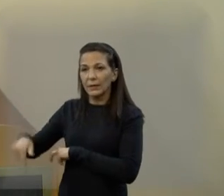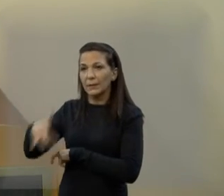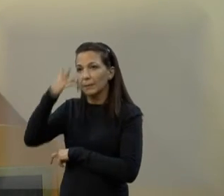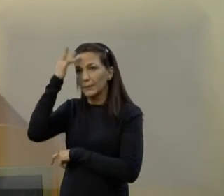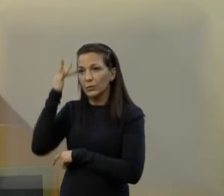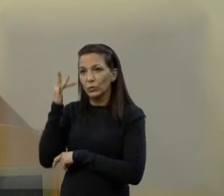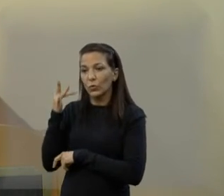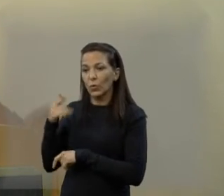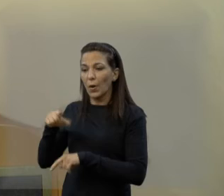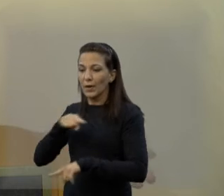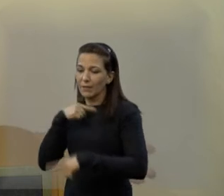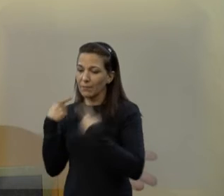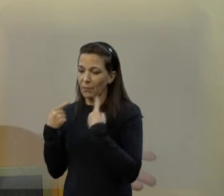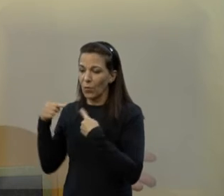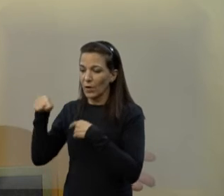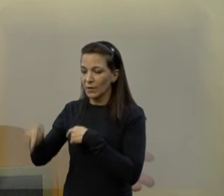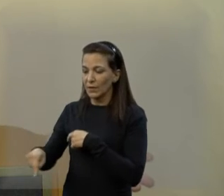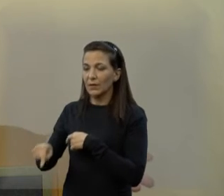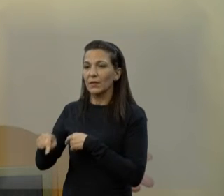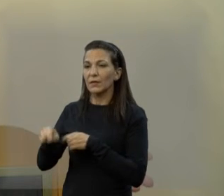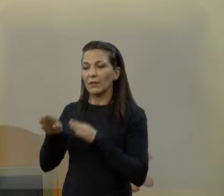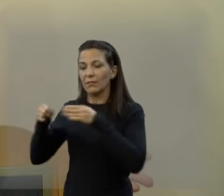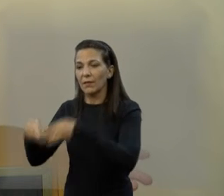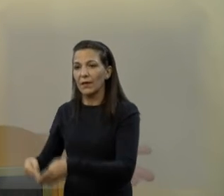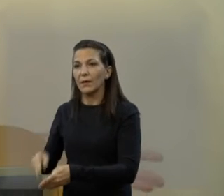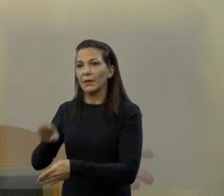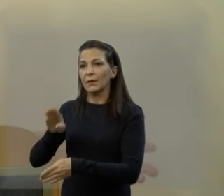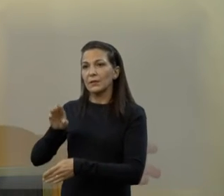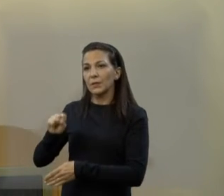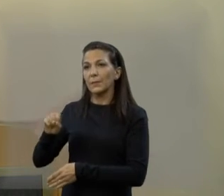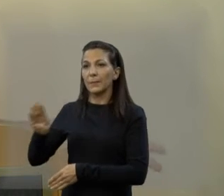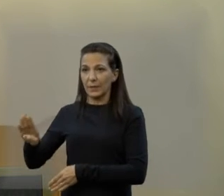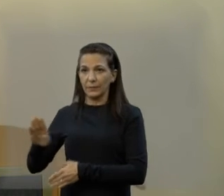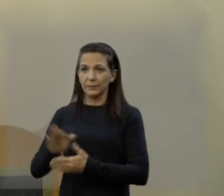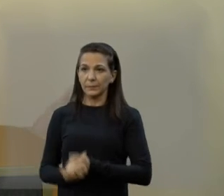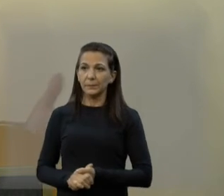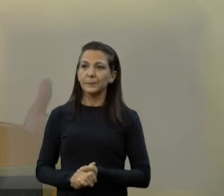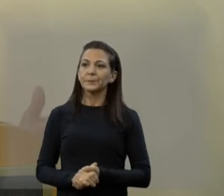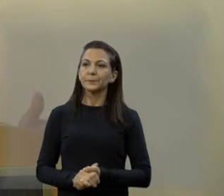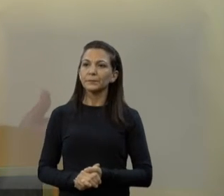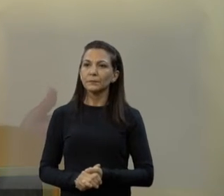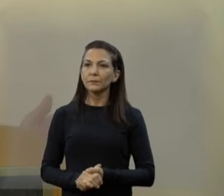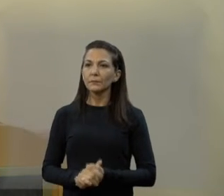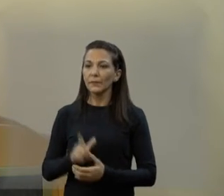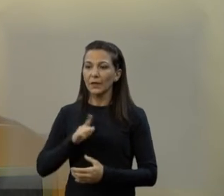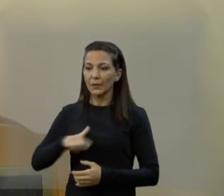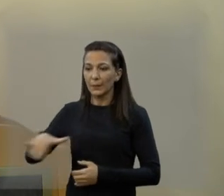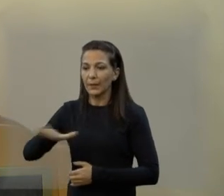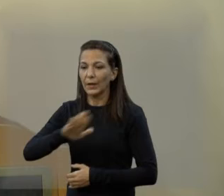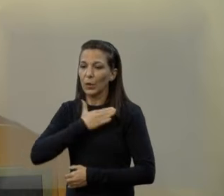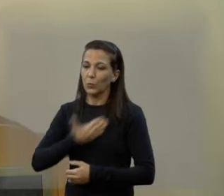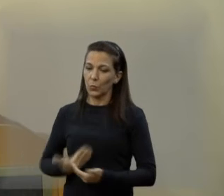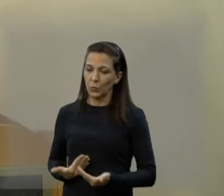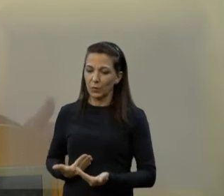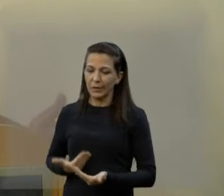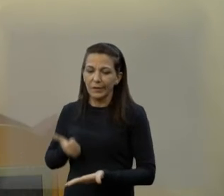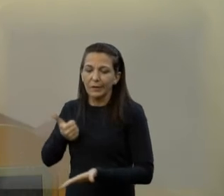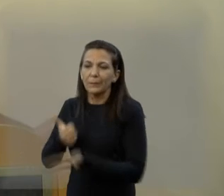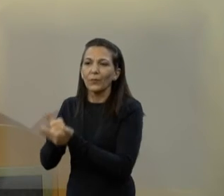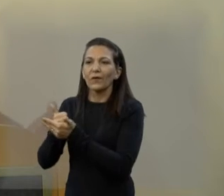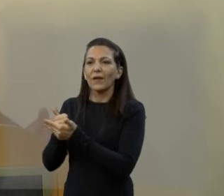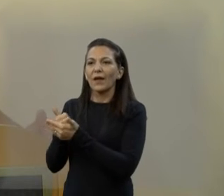pessoas são Bento Agora querer ter é um bem público e não queria ajudar na manutenção se nunca existiu